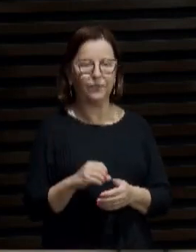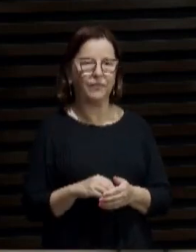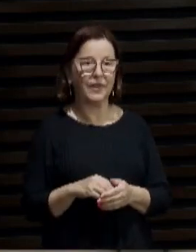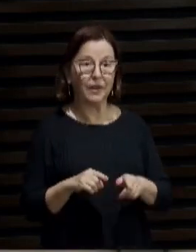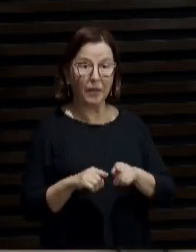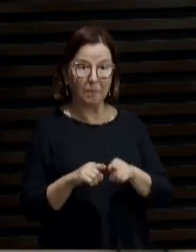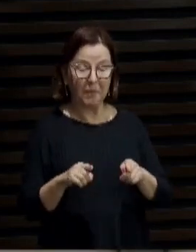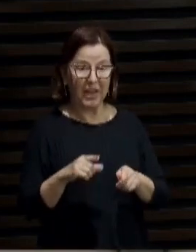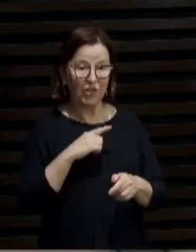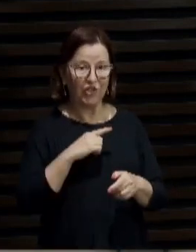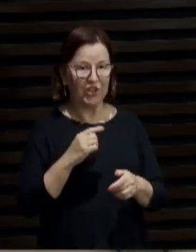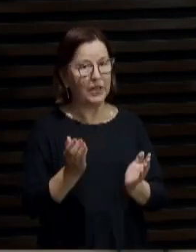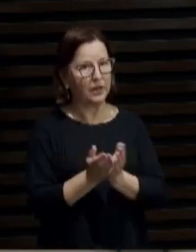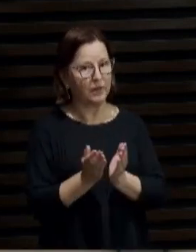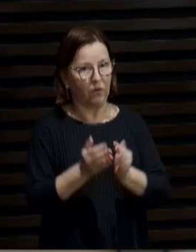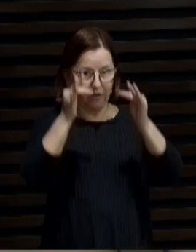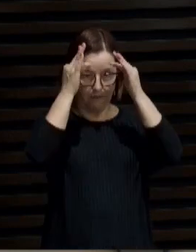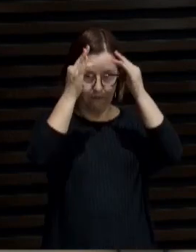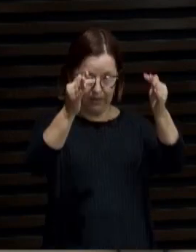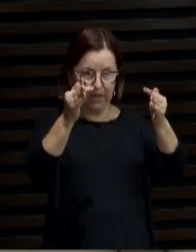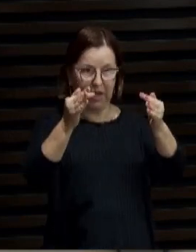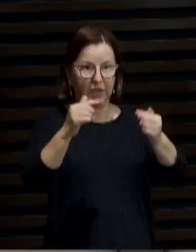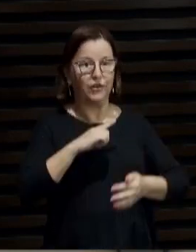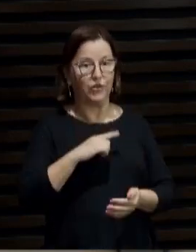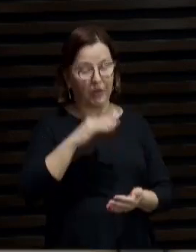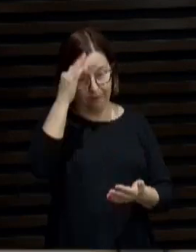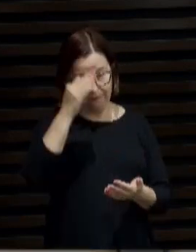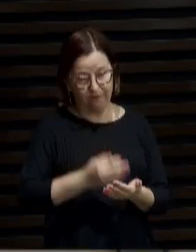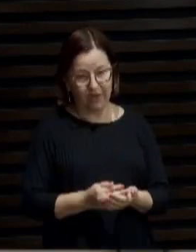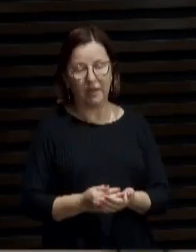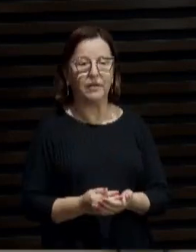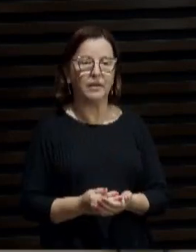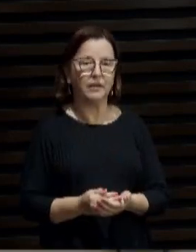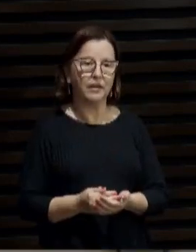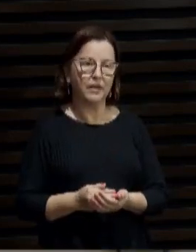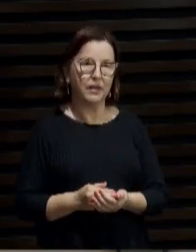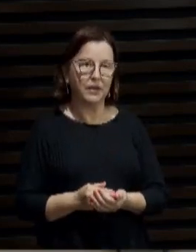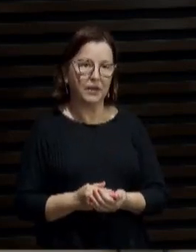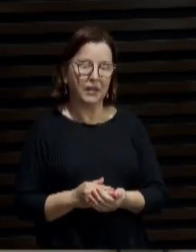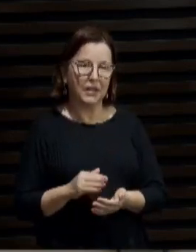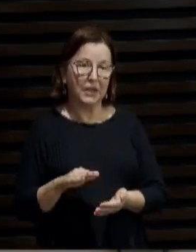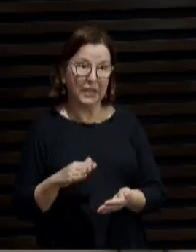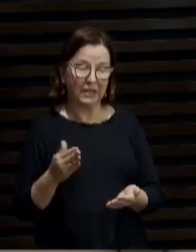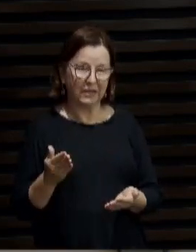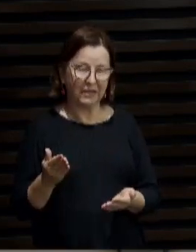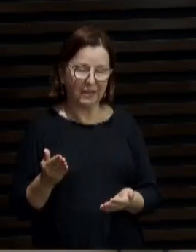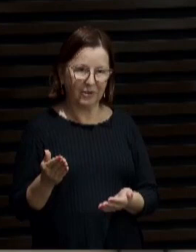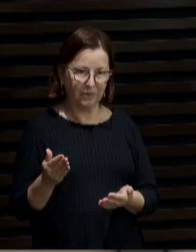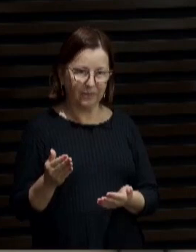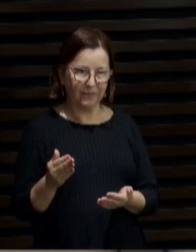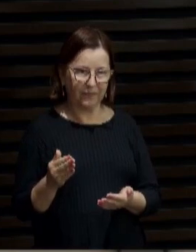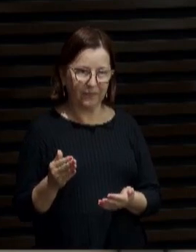e não negavam a fé em Cristo, mesmo em face da morte, a alternativa seria semear heresias e sofismas